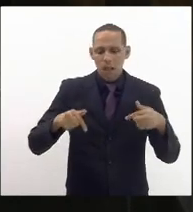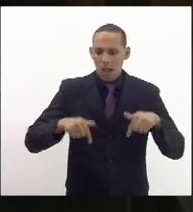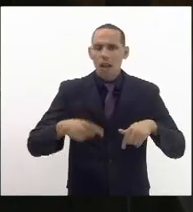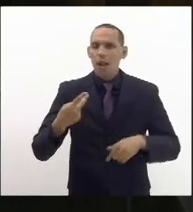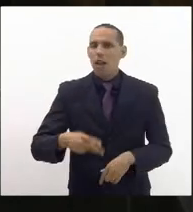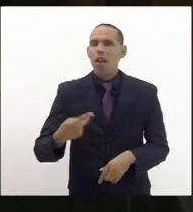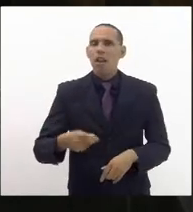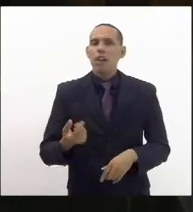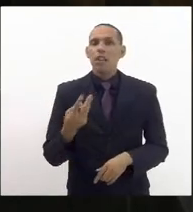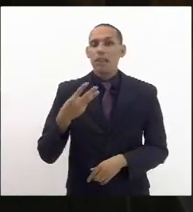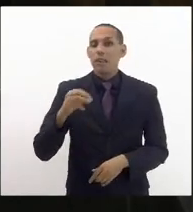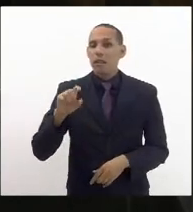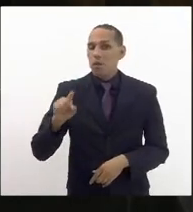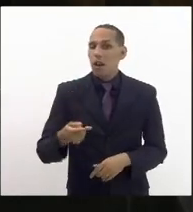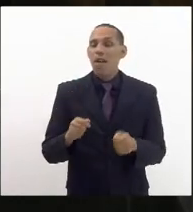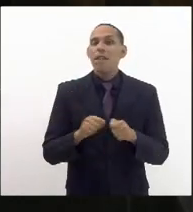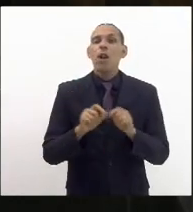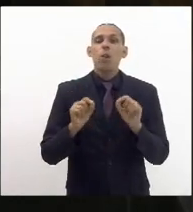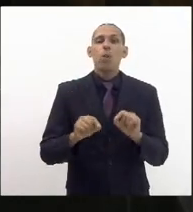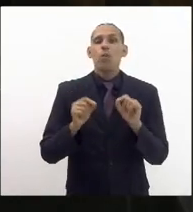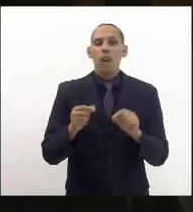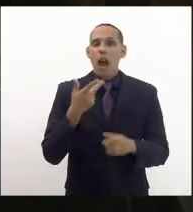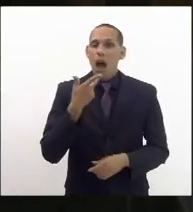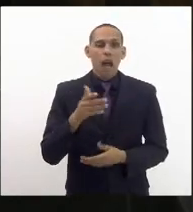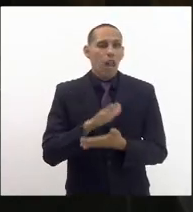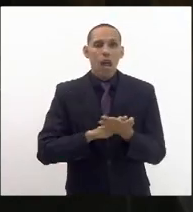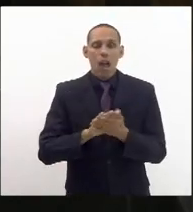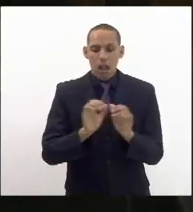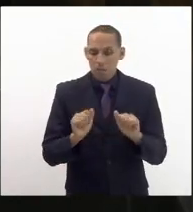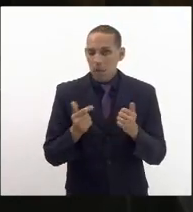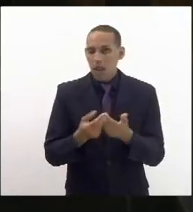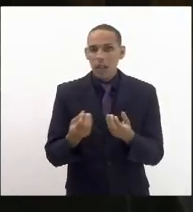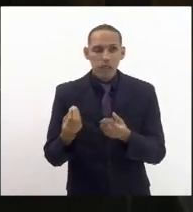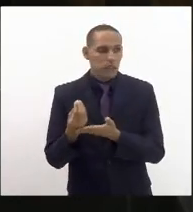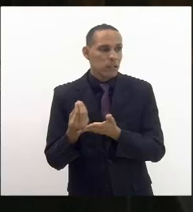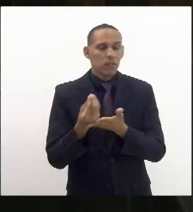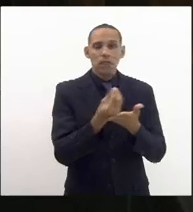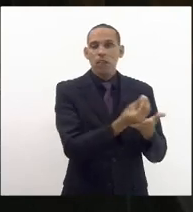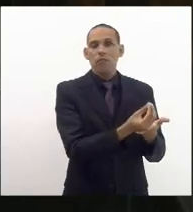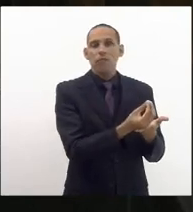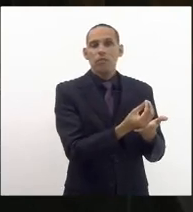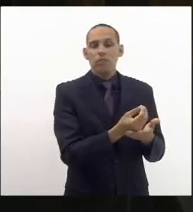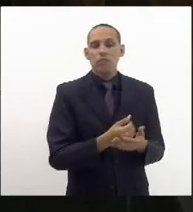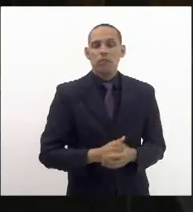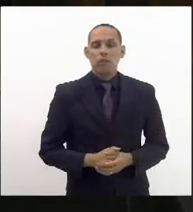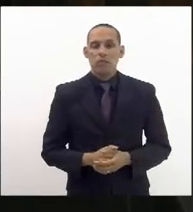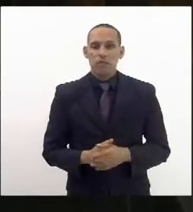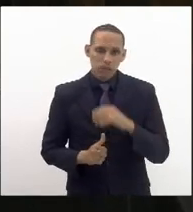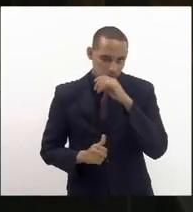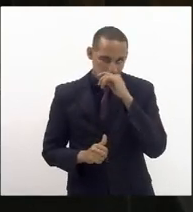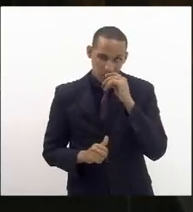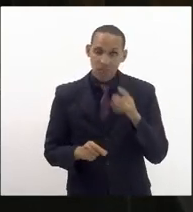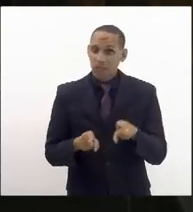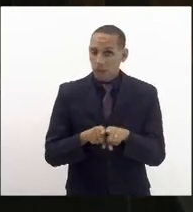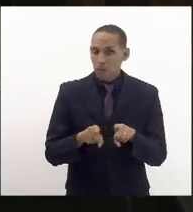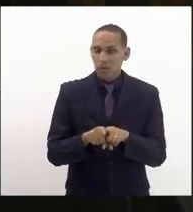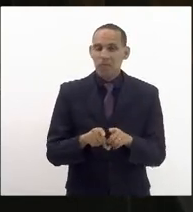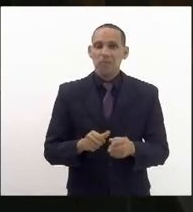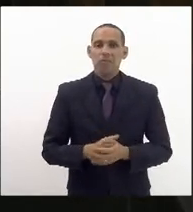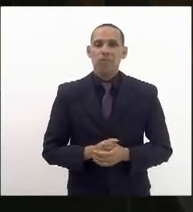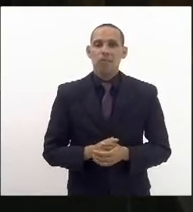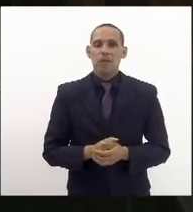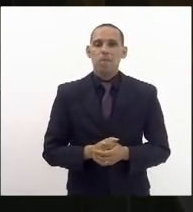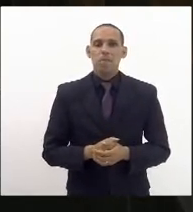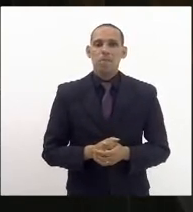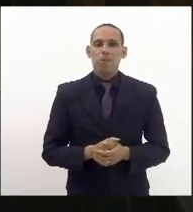que fez com os 30 milhões de reais que a Assembleia Legislativa lhe confiou. Além disso,